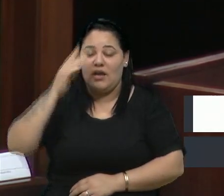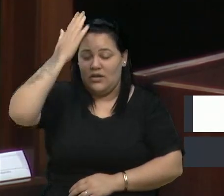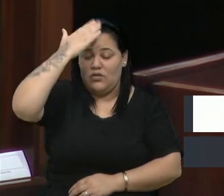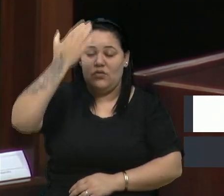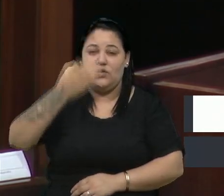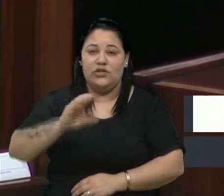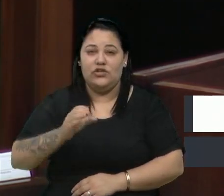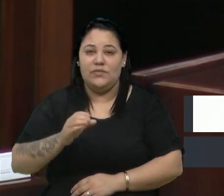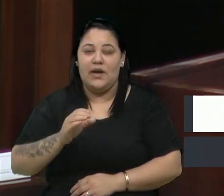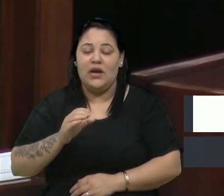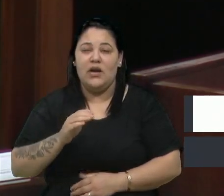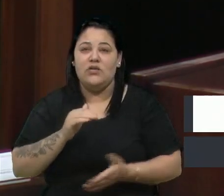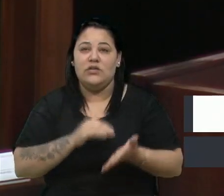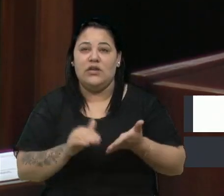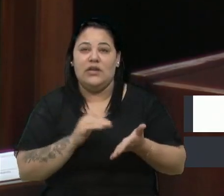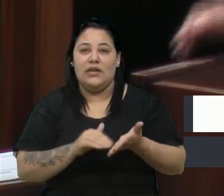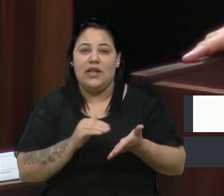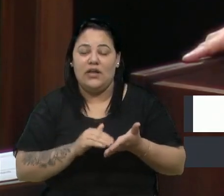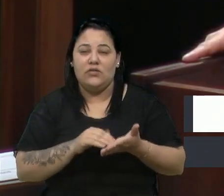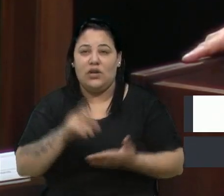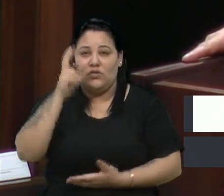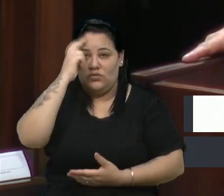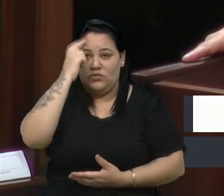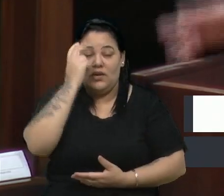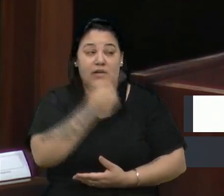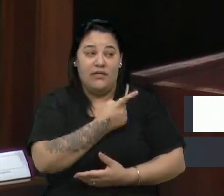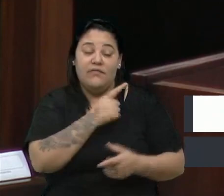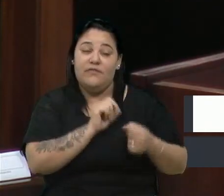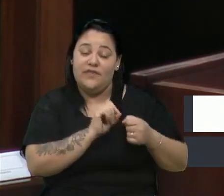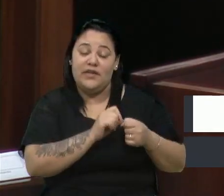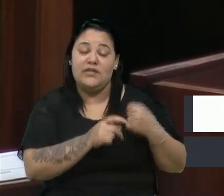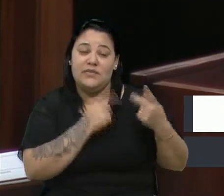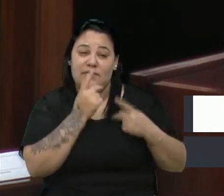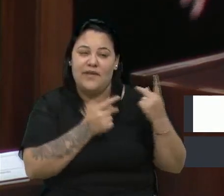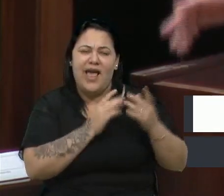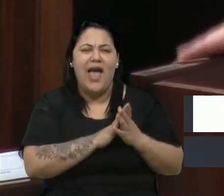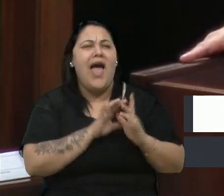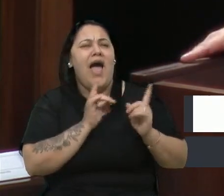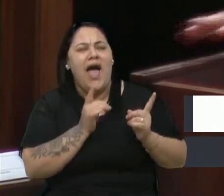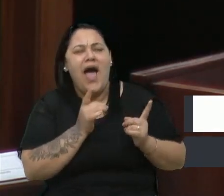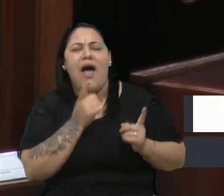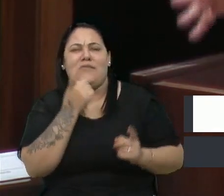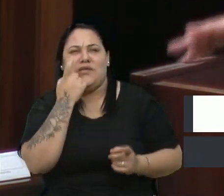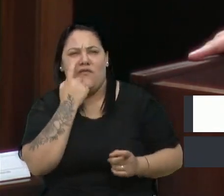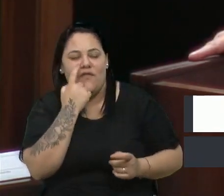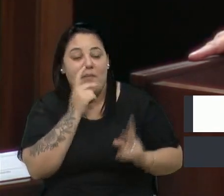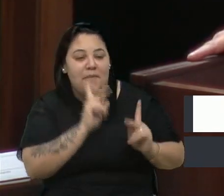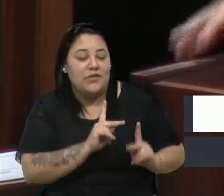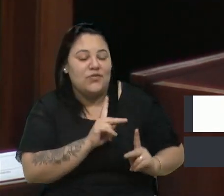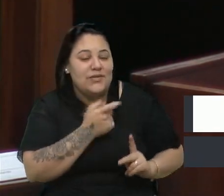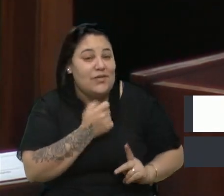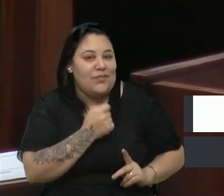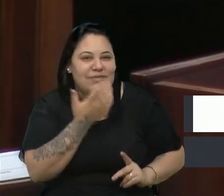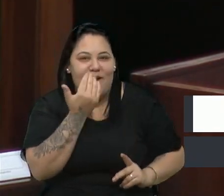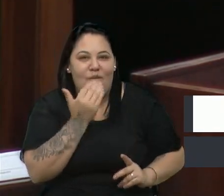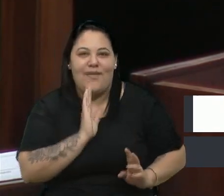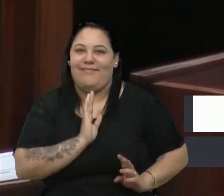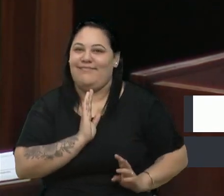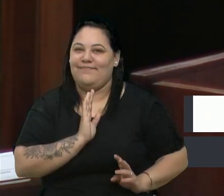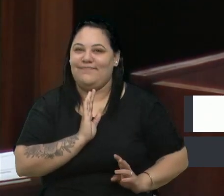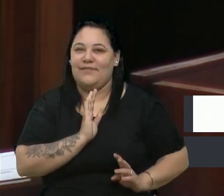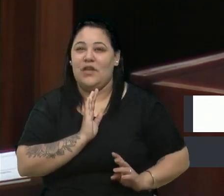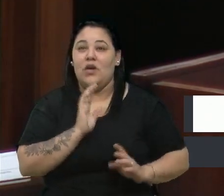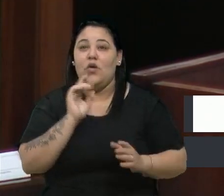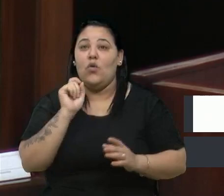colocação do senhor para o secretário de Segurança Alimentar de Curitiba. Mas eu vi nos restaurantes que nós visitamos pessoas que não precisavam. E aí o que o